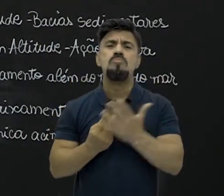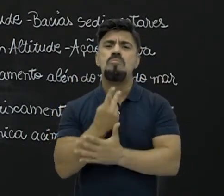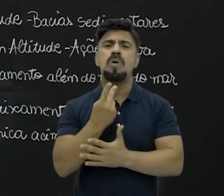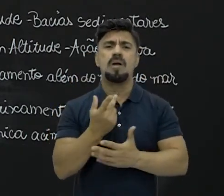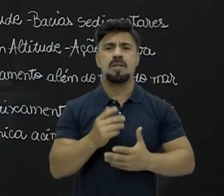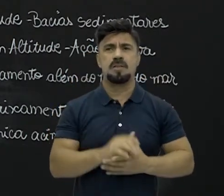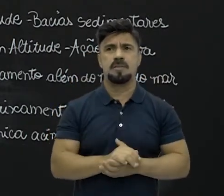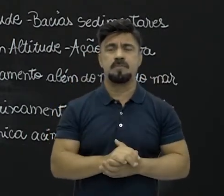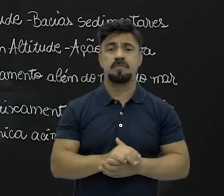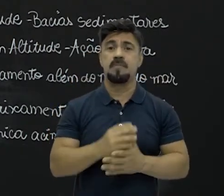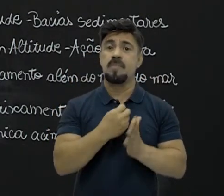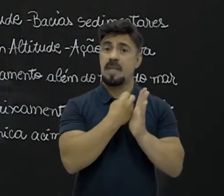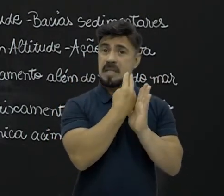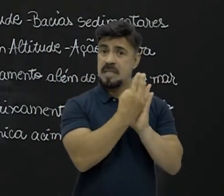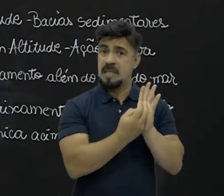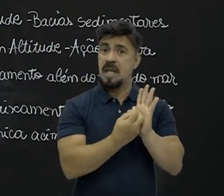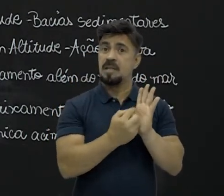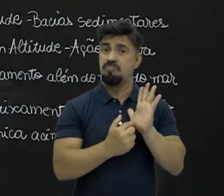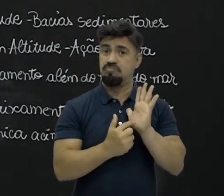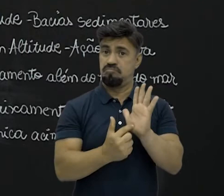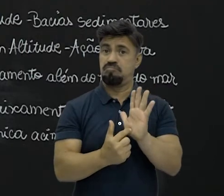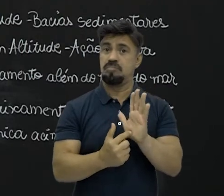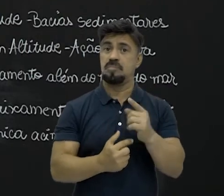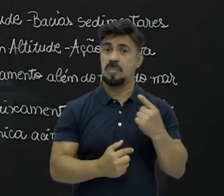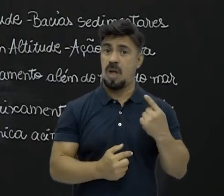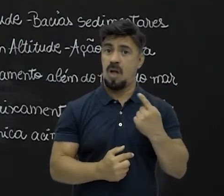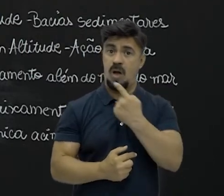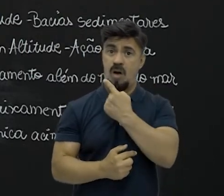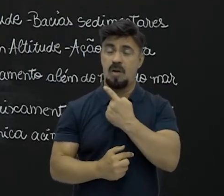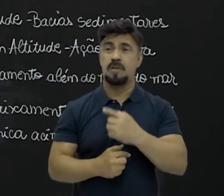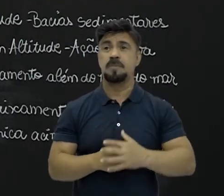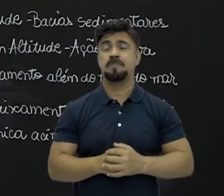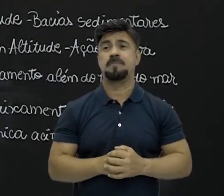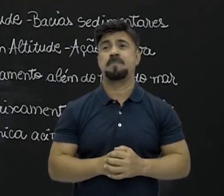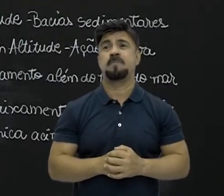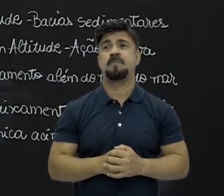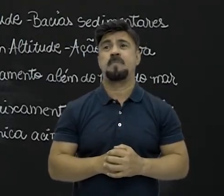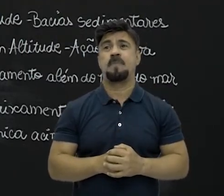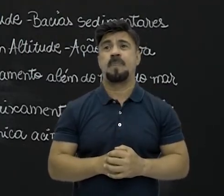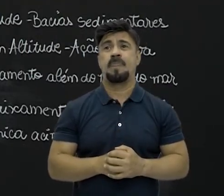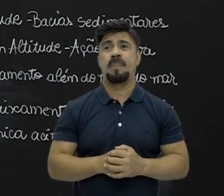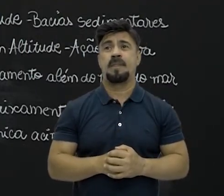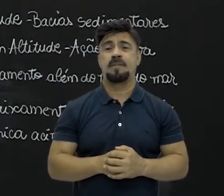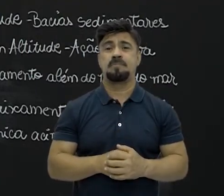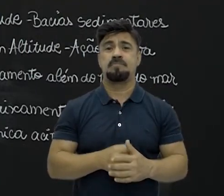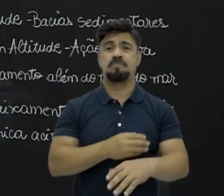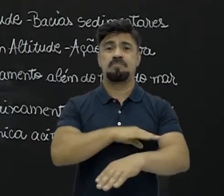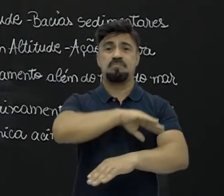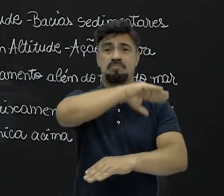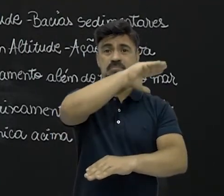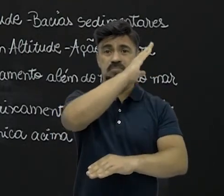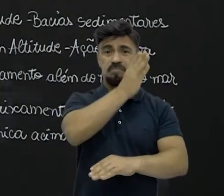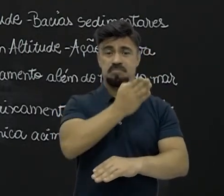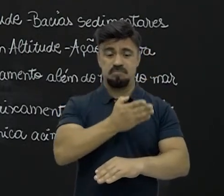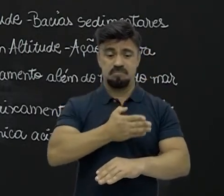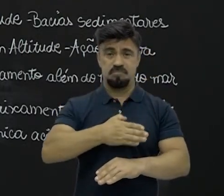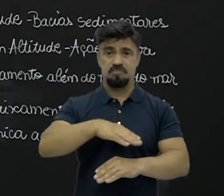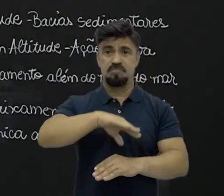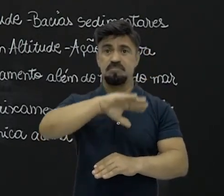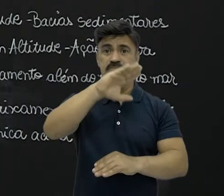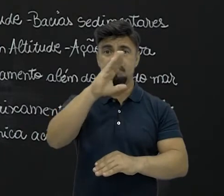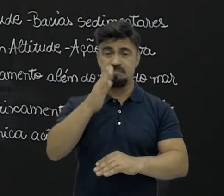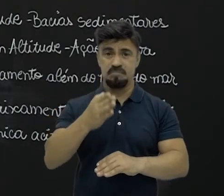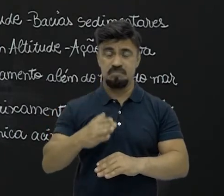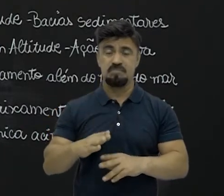desenho clássico quando a gente pensa em formas de relevo. Planalto, planície, depressão, montanha, depressão relativa, absoluta. Perceba,